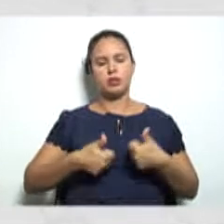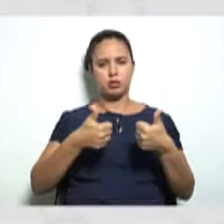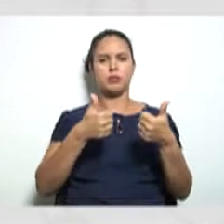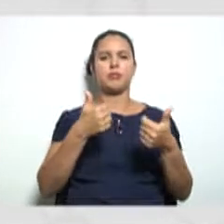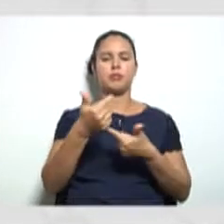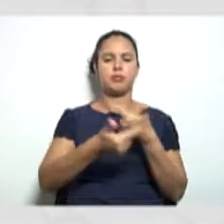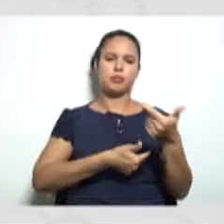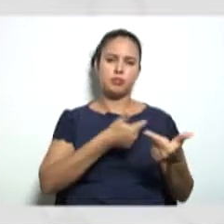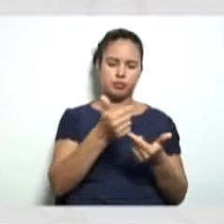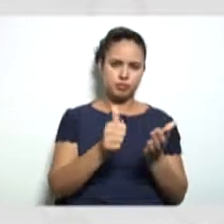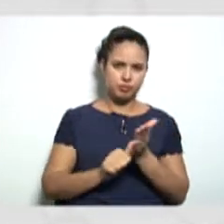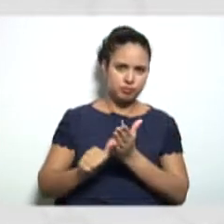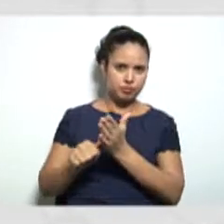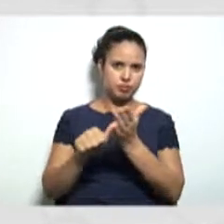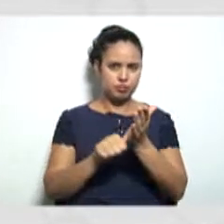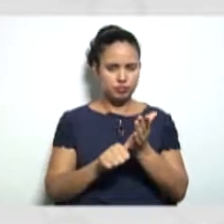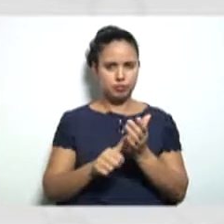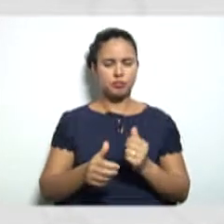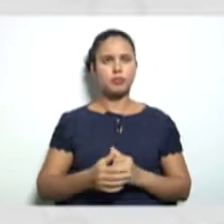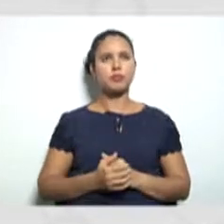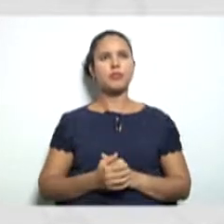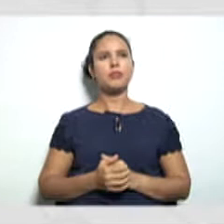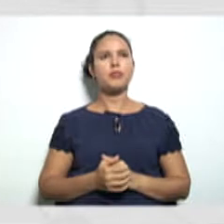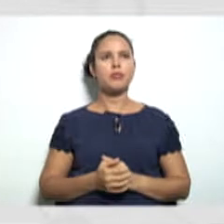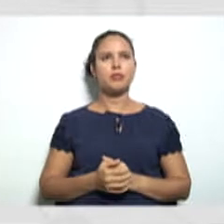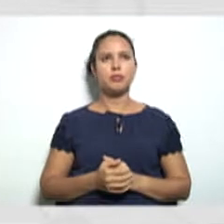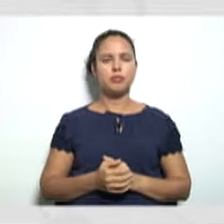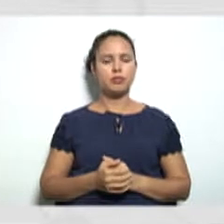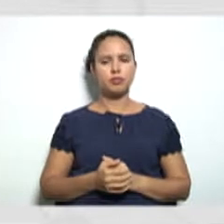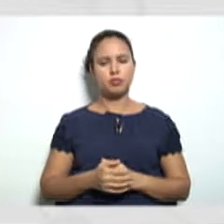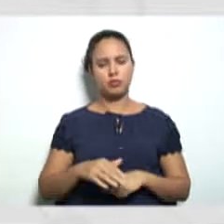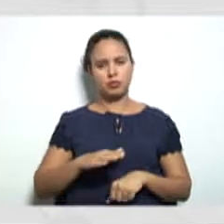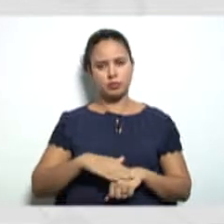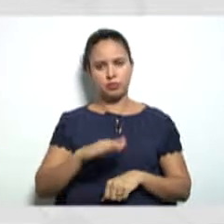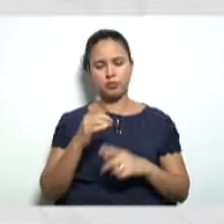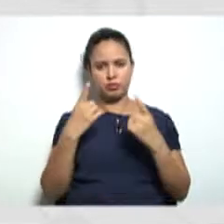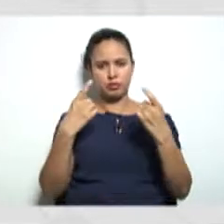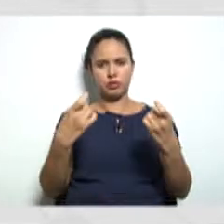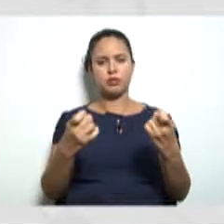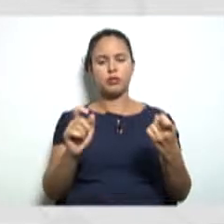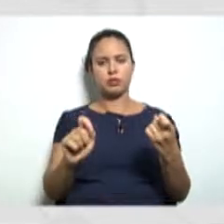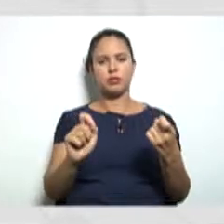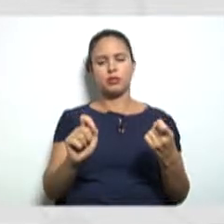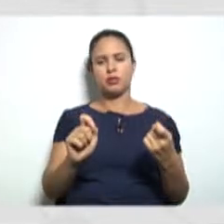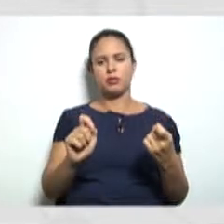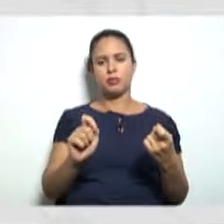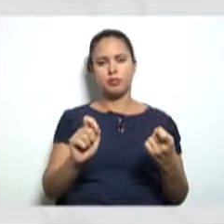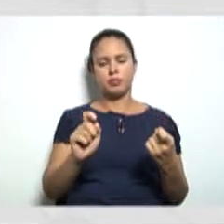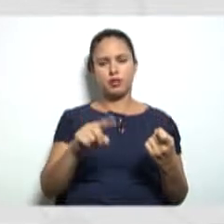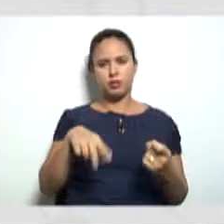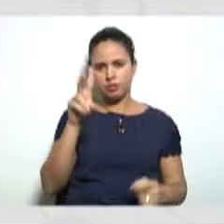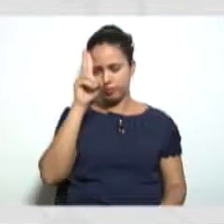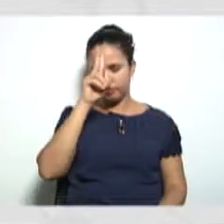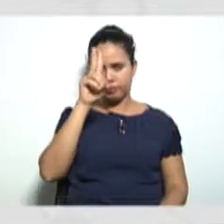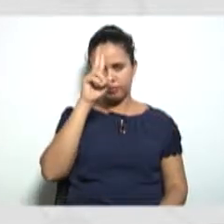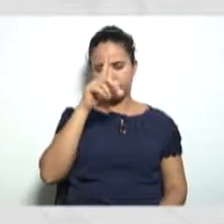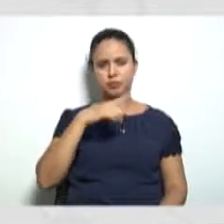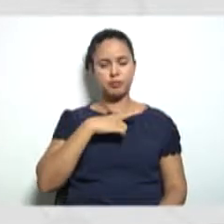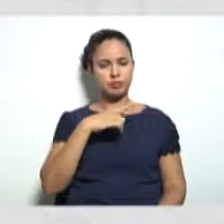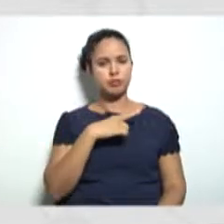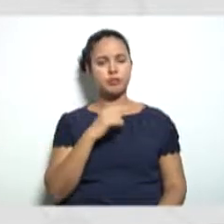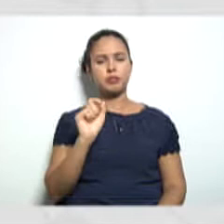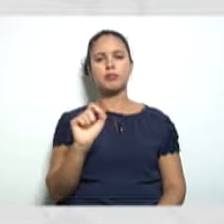cooperado. E o que me chama a atenção nesse ramo agropecuário, professora, é que, lembrando que nós temos